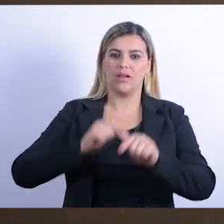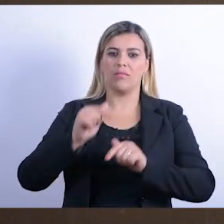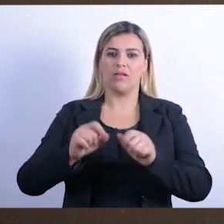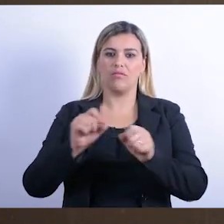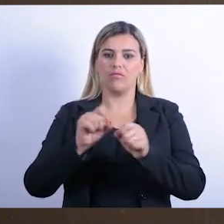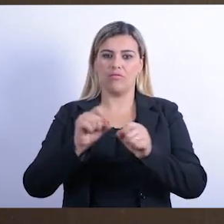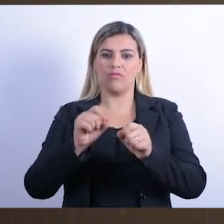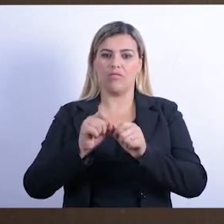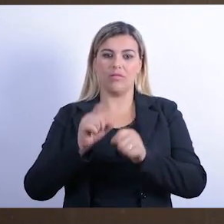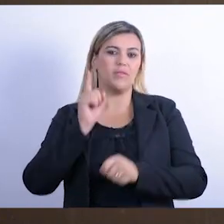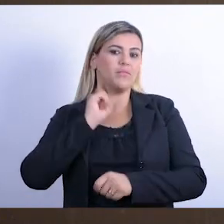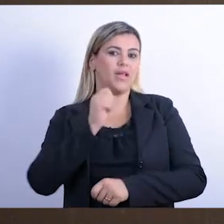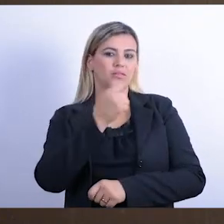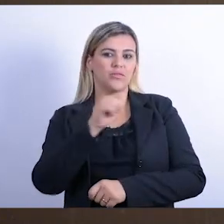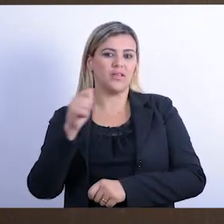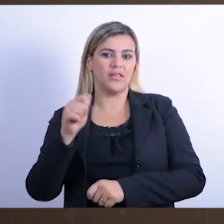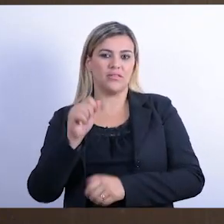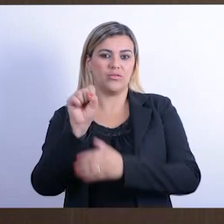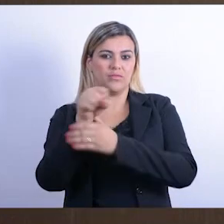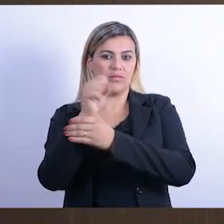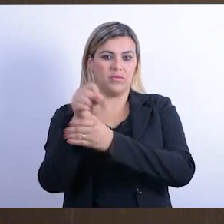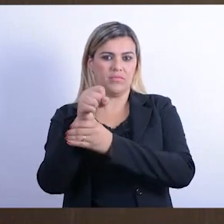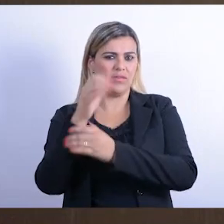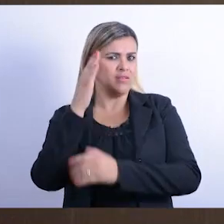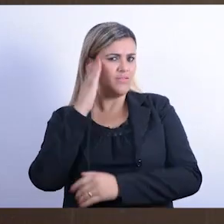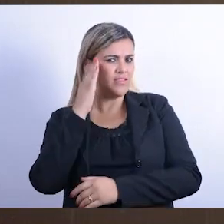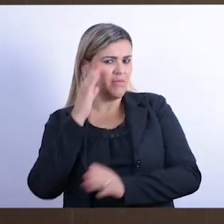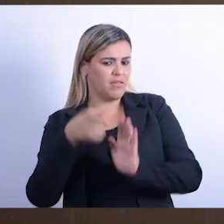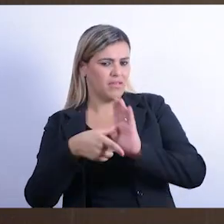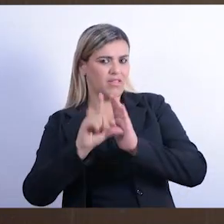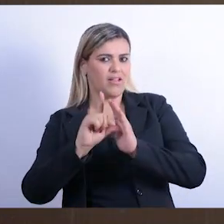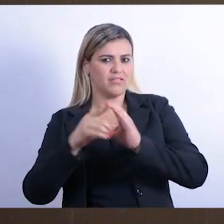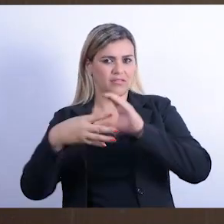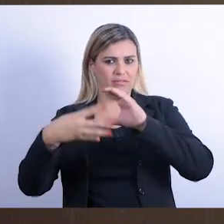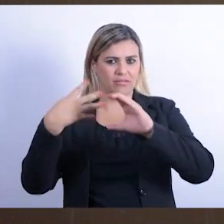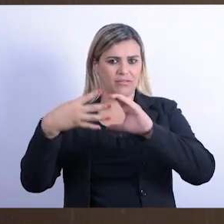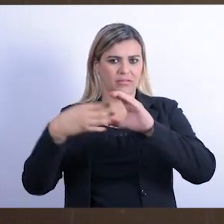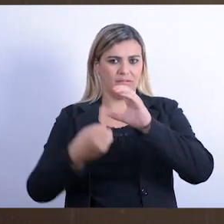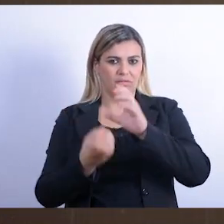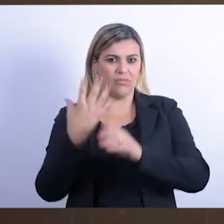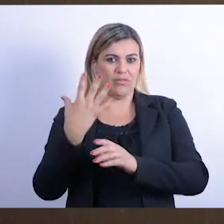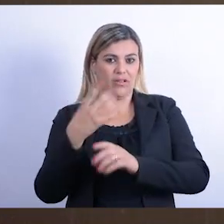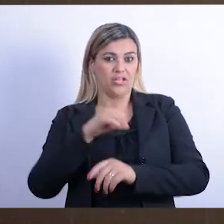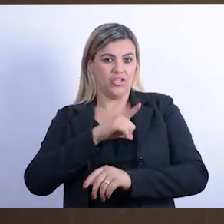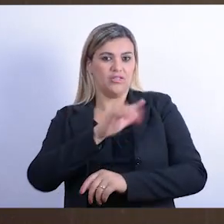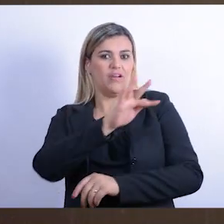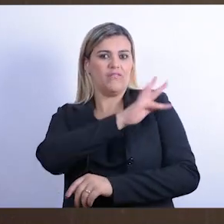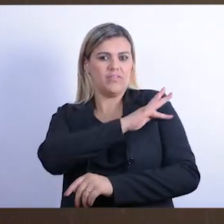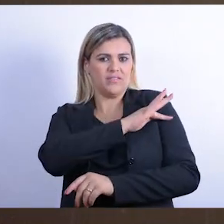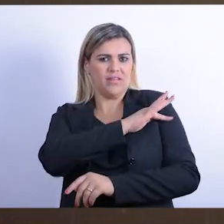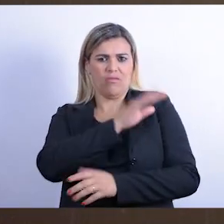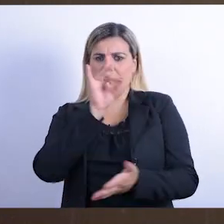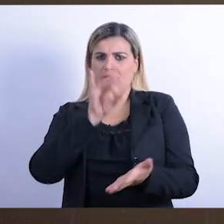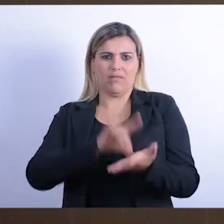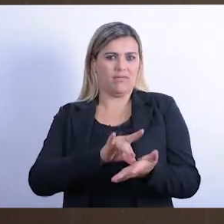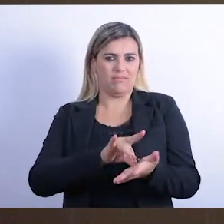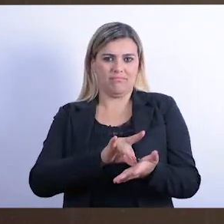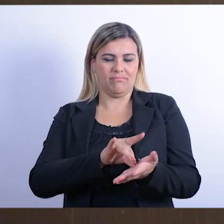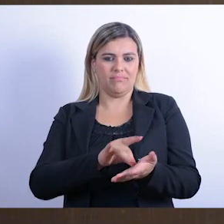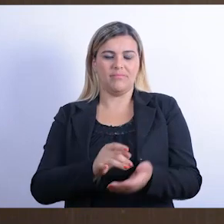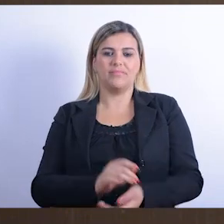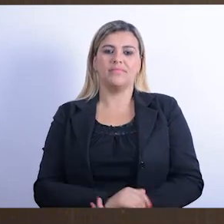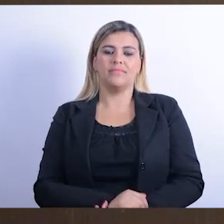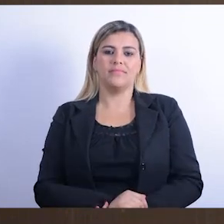pela Associação Mineira de Fisioterapeutas. Você sabia que antes da criação do CREFITO 4, a MF agia como fiscalizadora não oficial